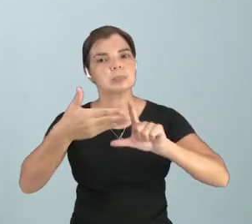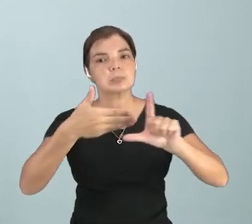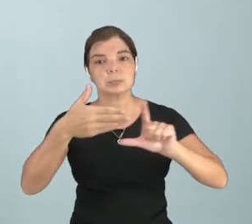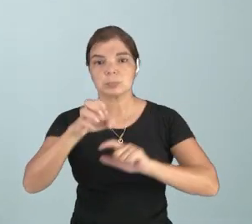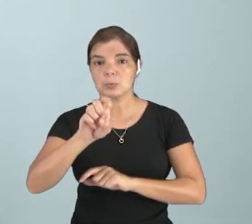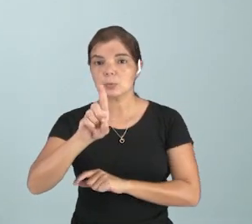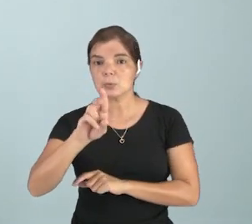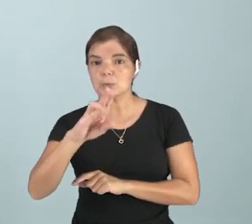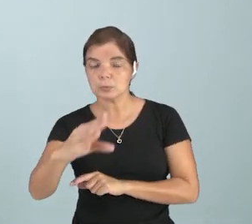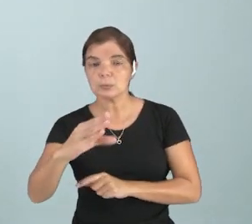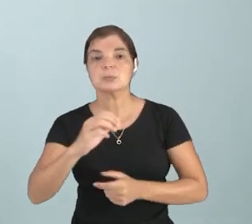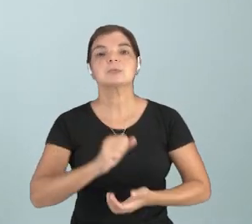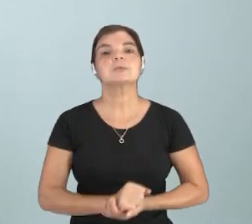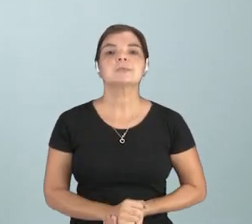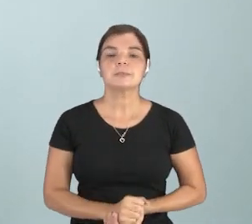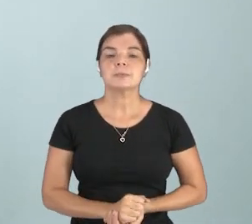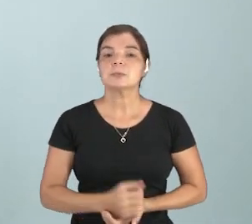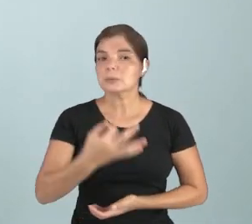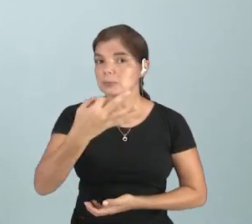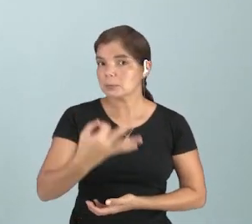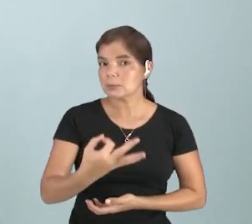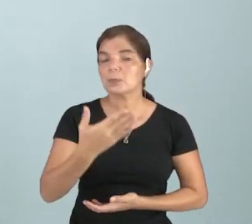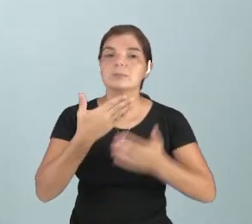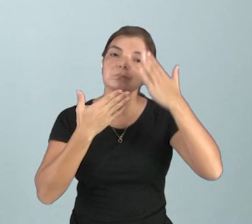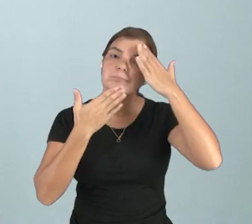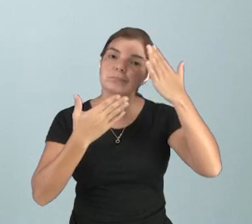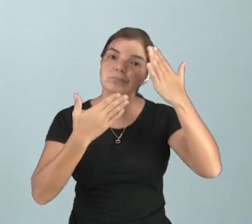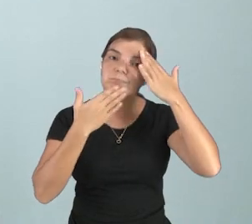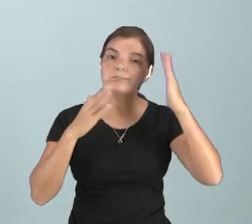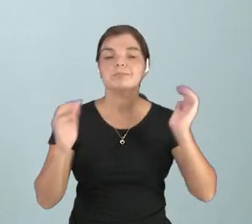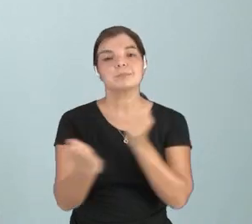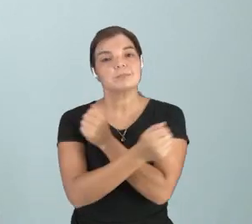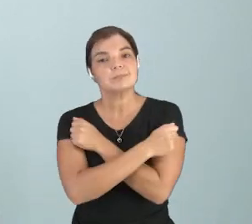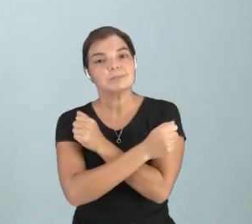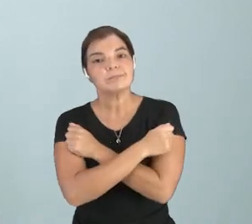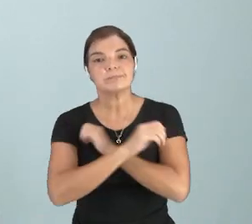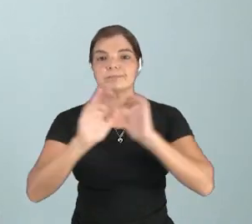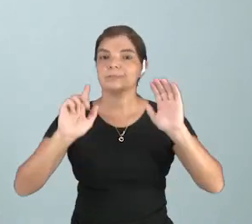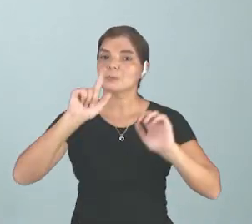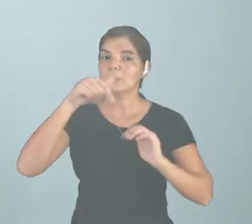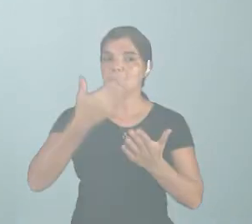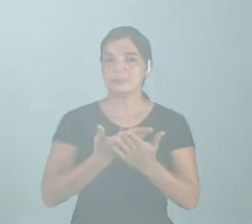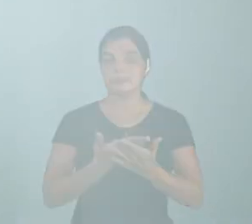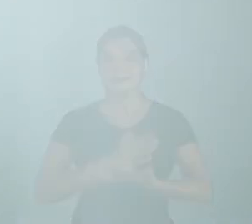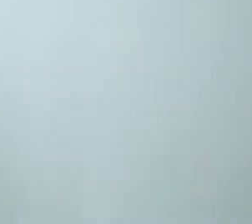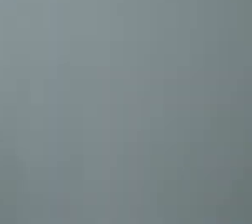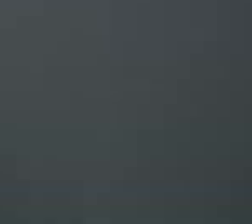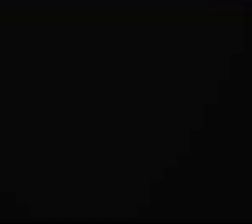a plataforma Eduque, certo? Muito obrigado, um abraço e até a próxima.